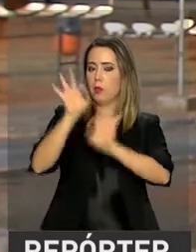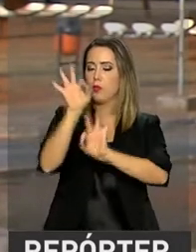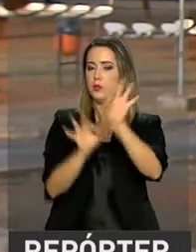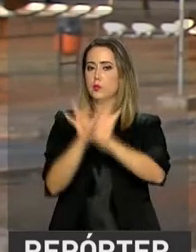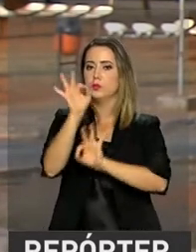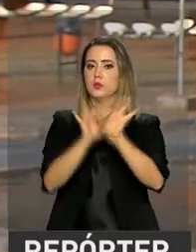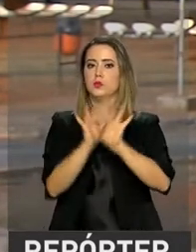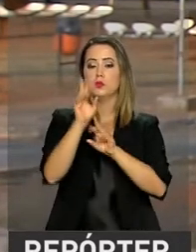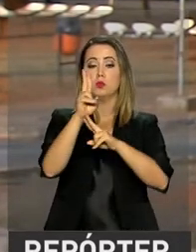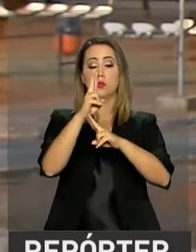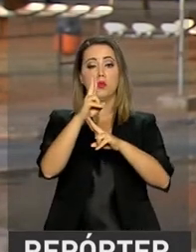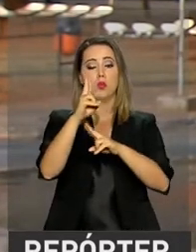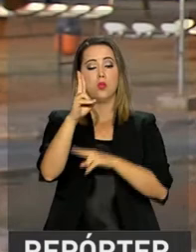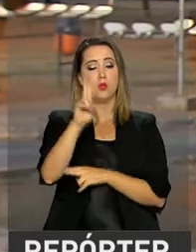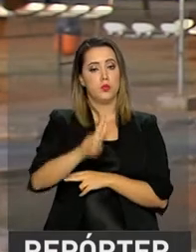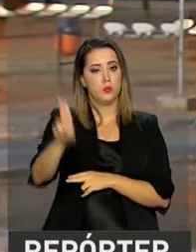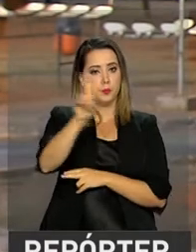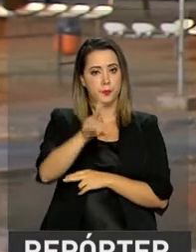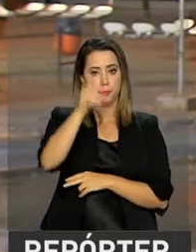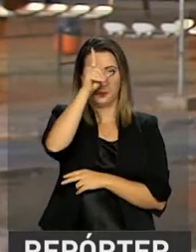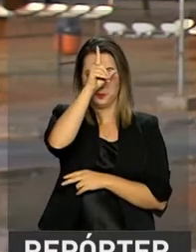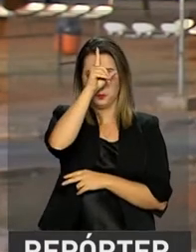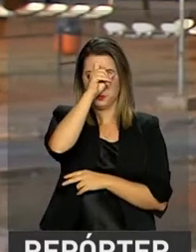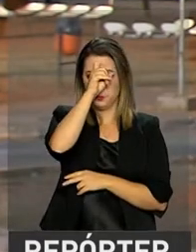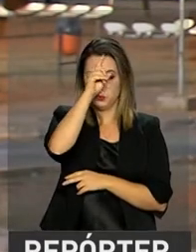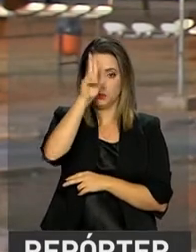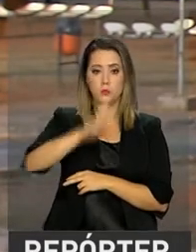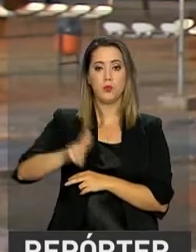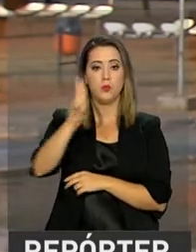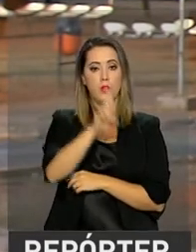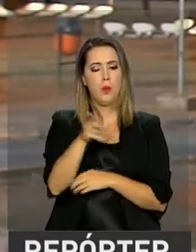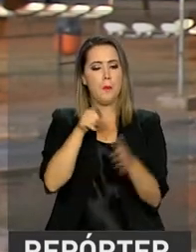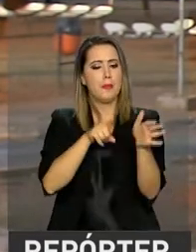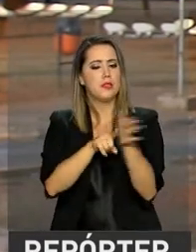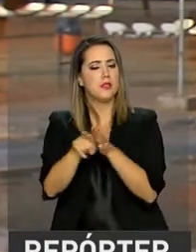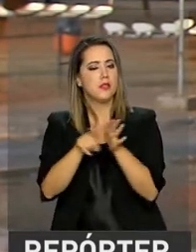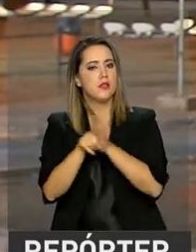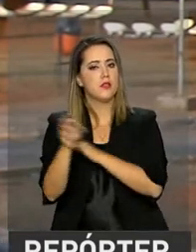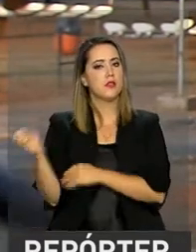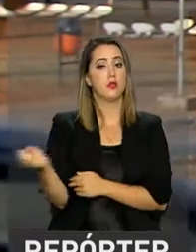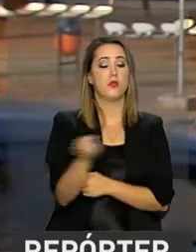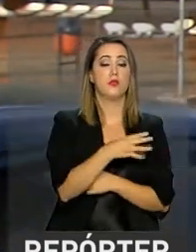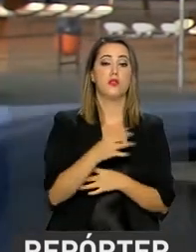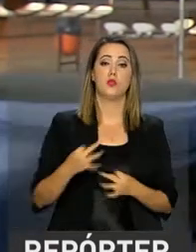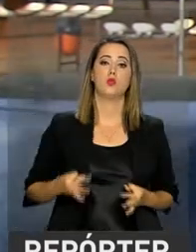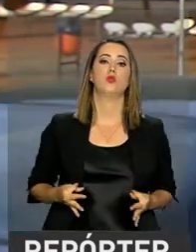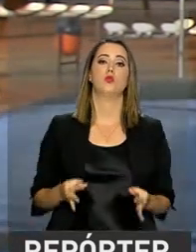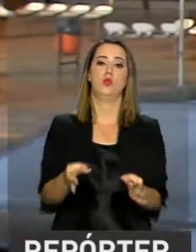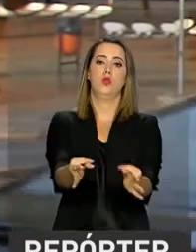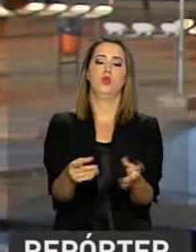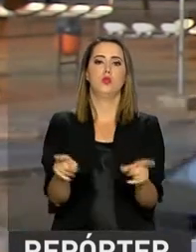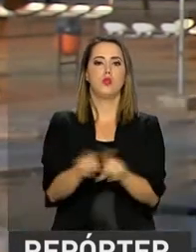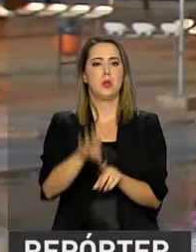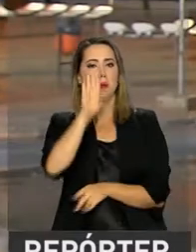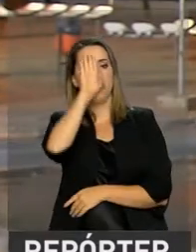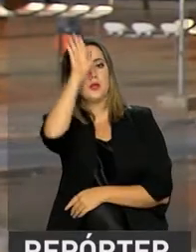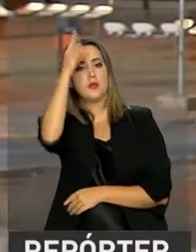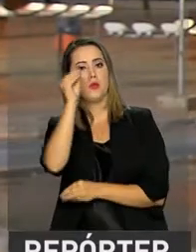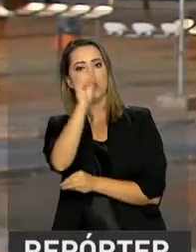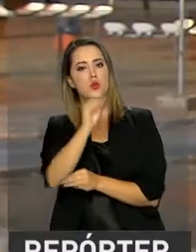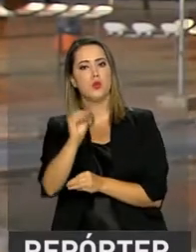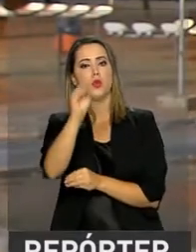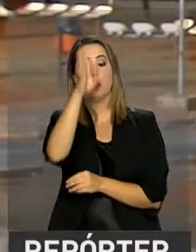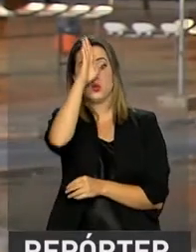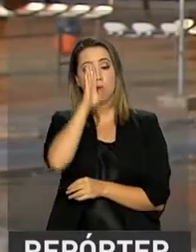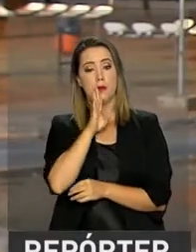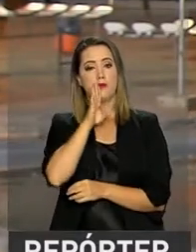Reestruturação dos Hospitais Universitários. O valor é destinado a garantir a pesquisa, a inovação e, principalmente, o atendimento